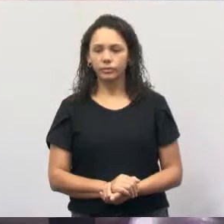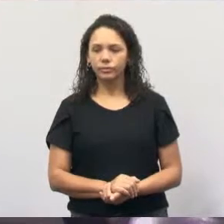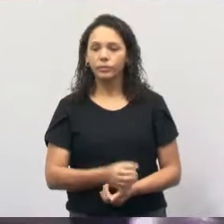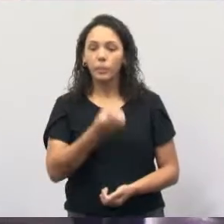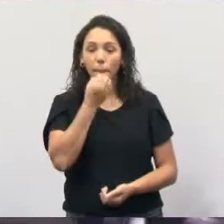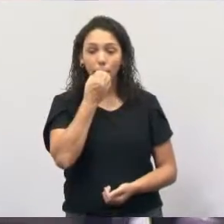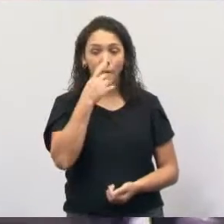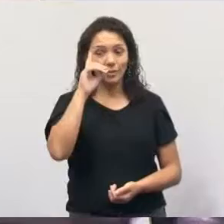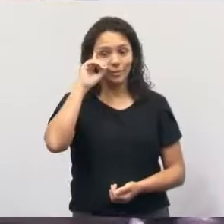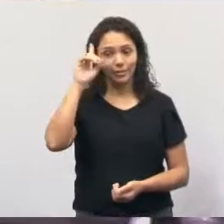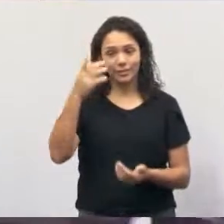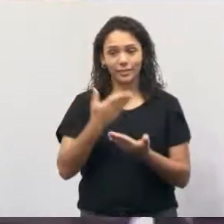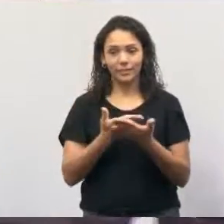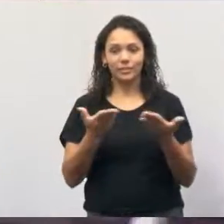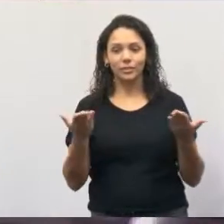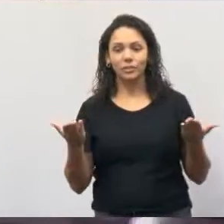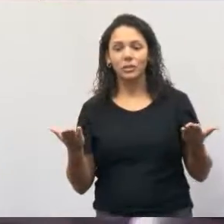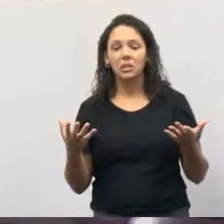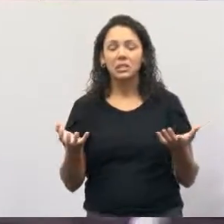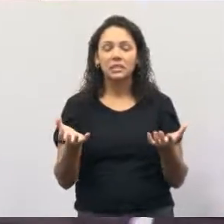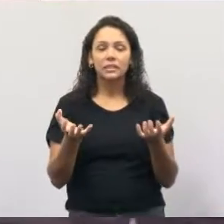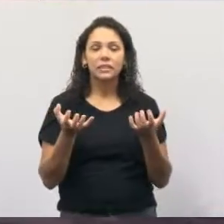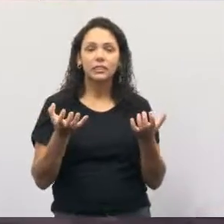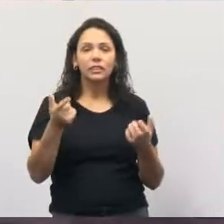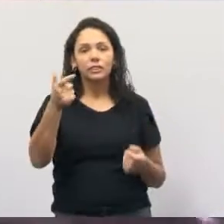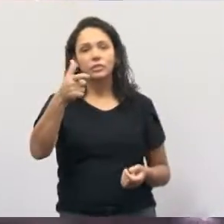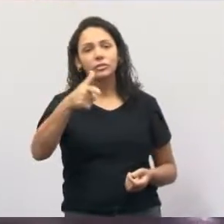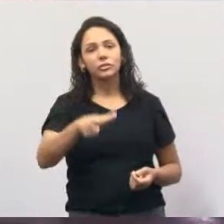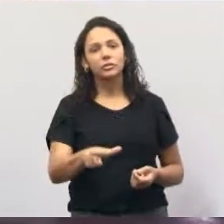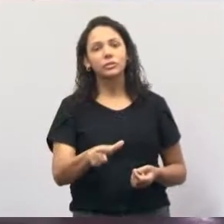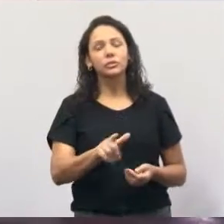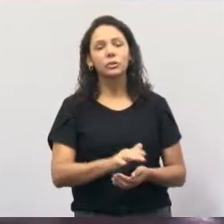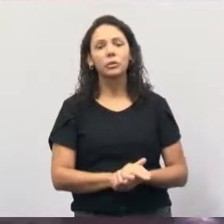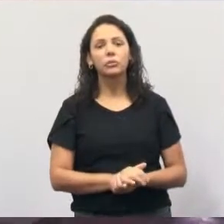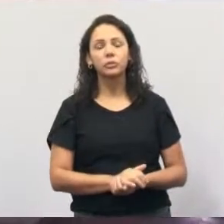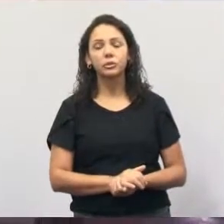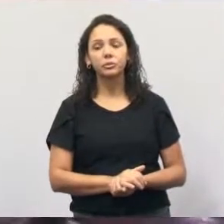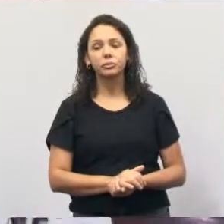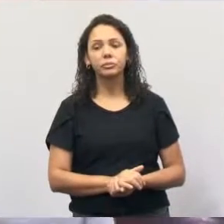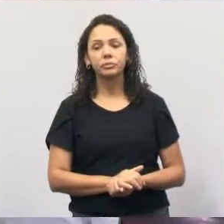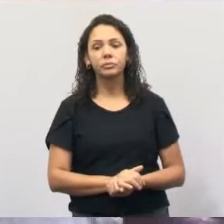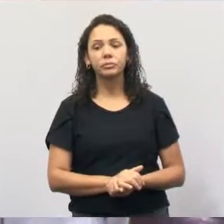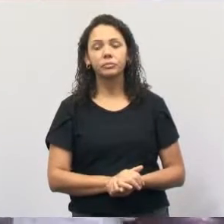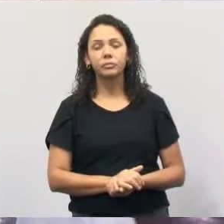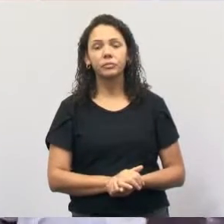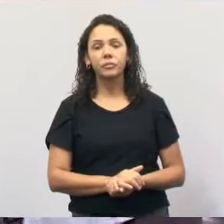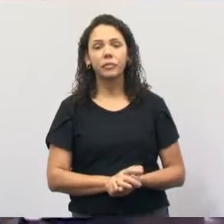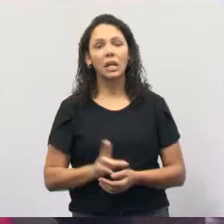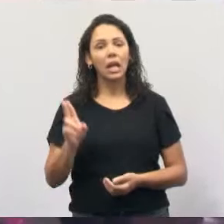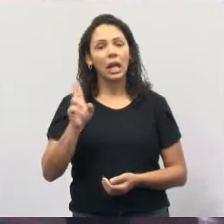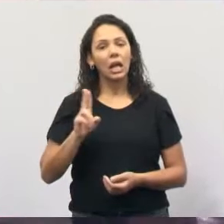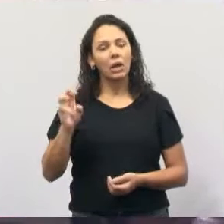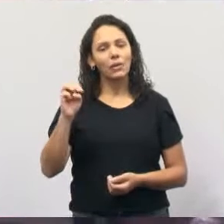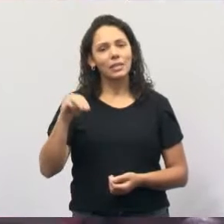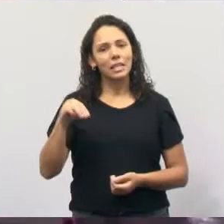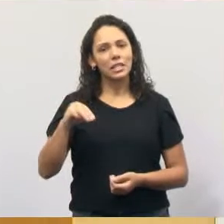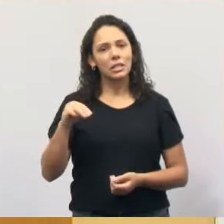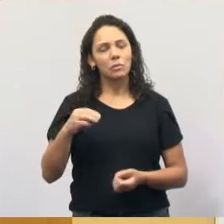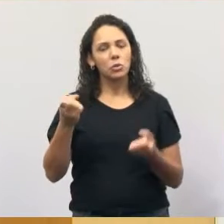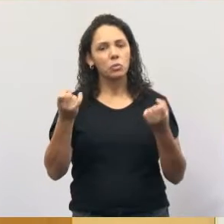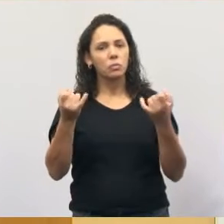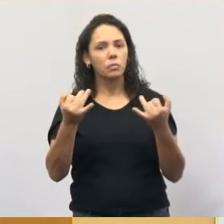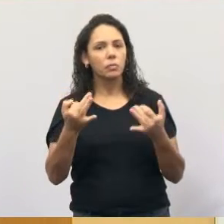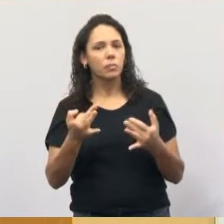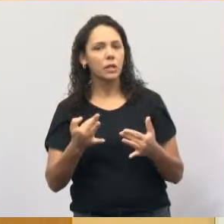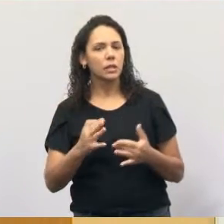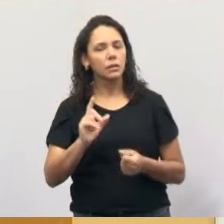Bom dia a todos. Quero, mais uma vez, usar mais esses minutos que nós temos, né, para falar